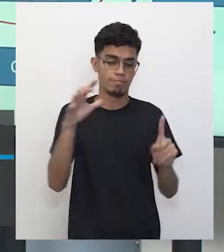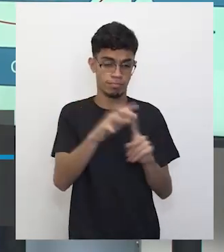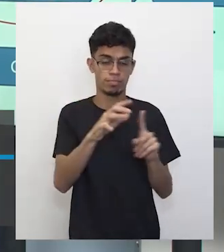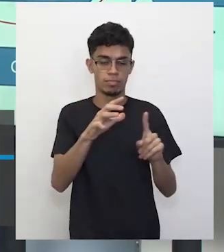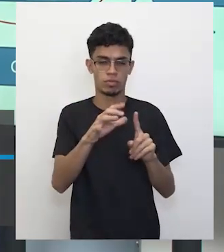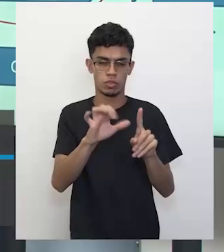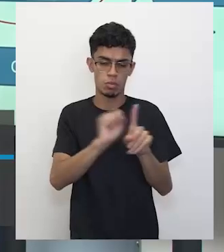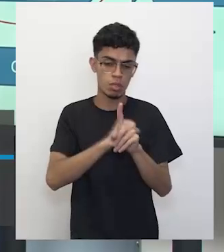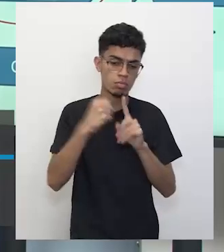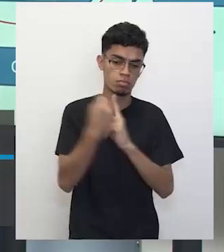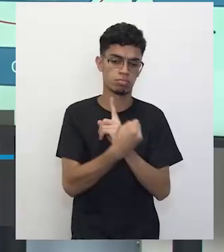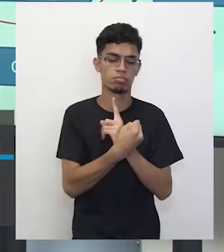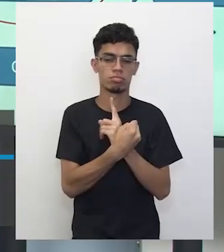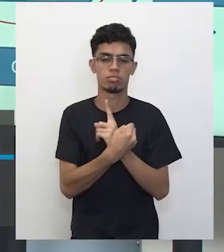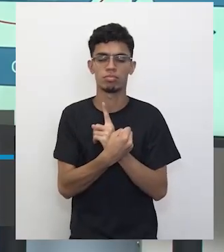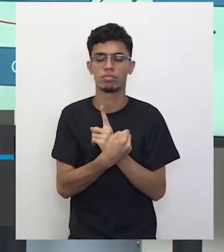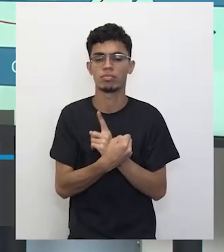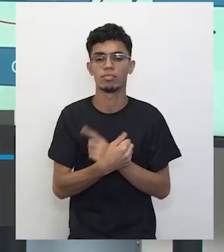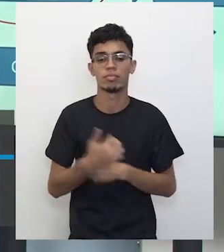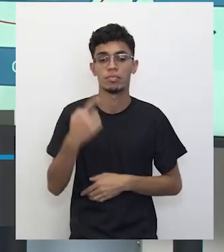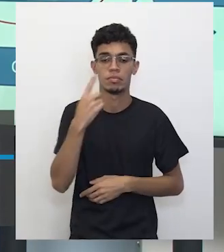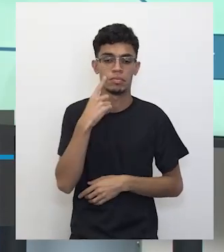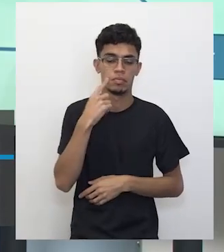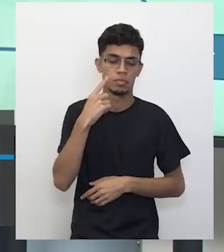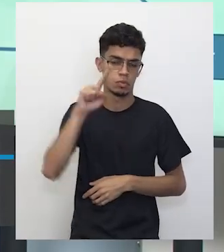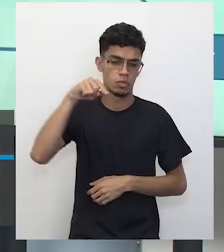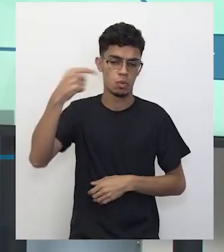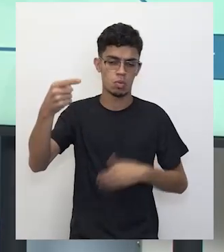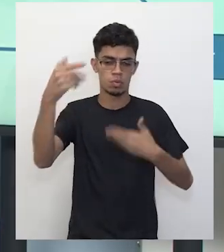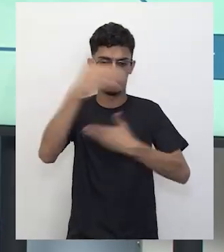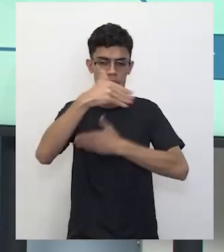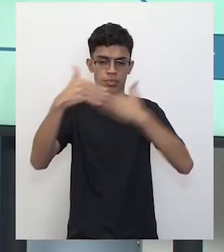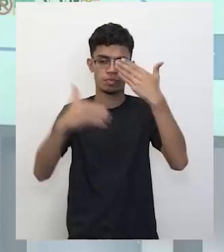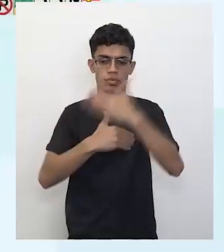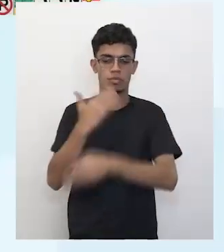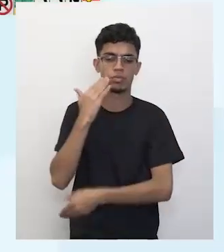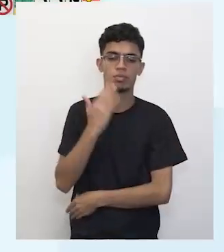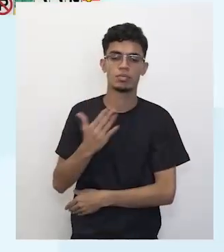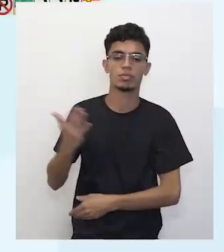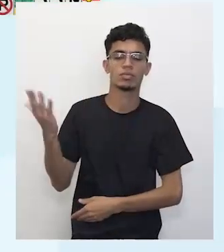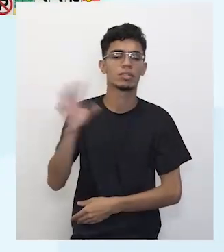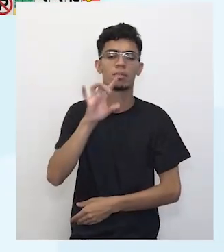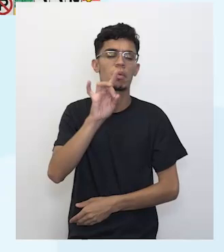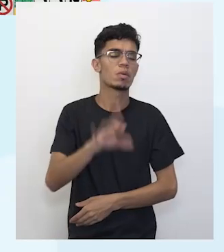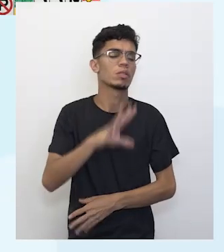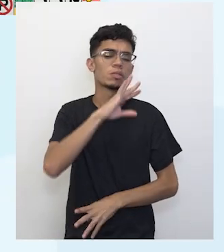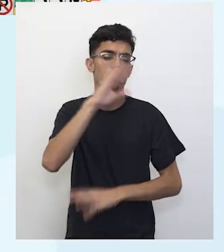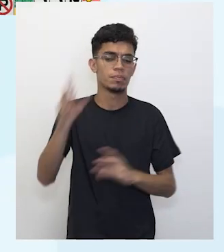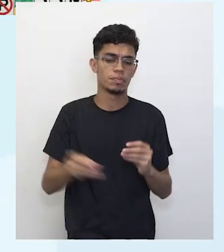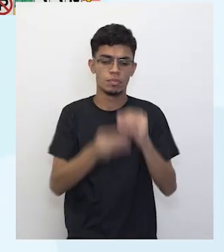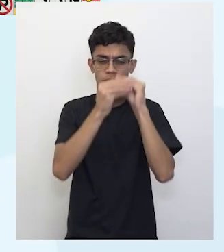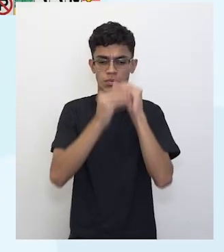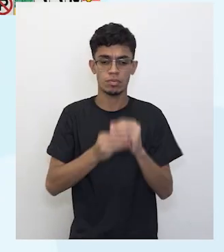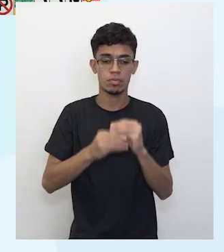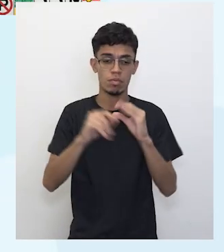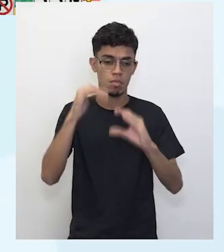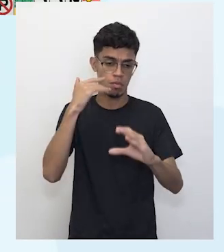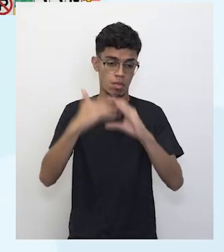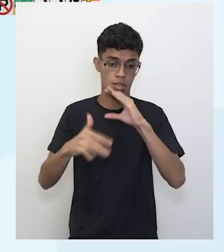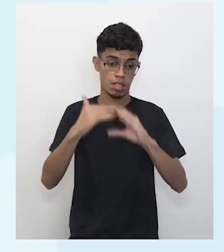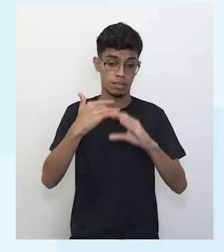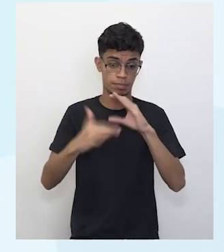da sociedade, nós vamos ver um outro slide aqui. Essa aqui é só um resumo, né? Mensagem,